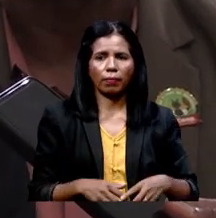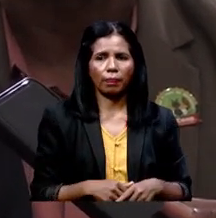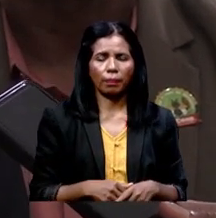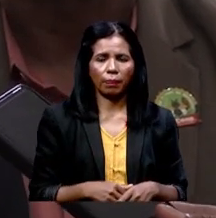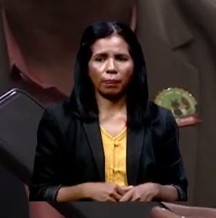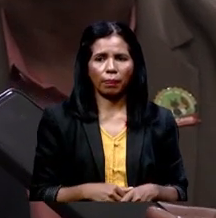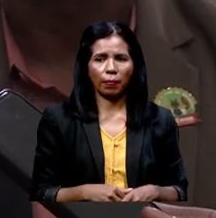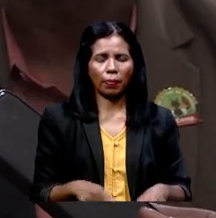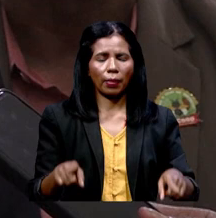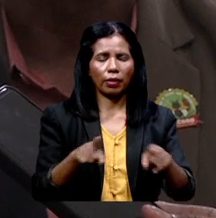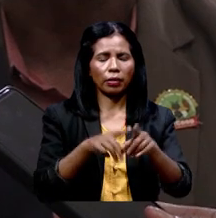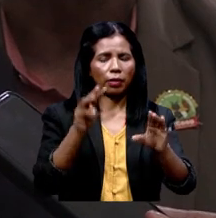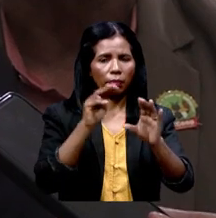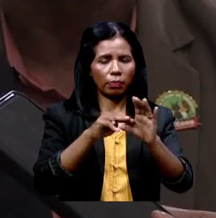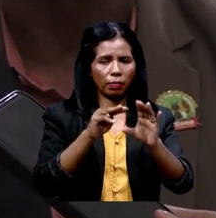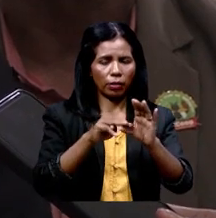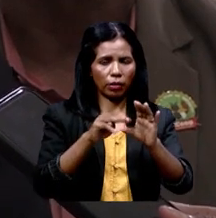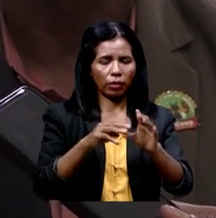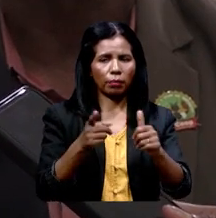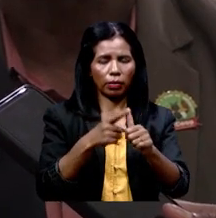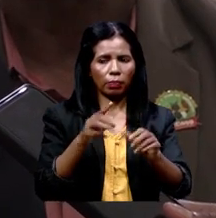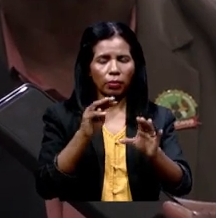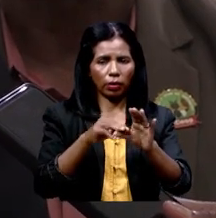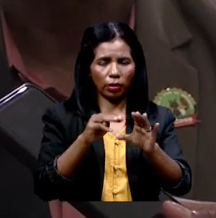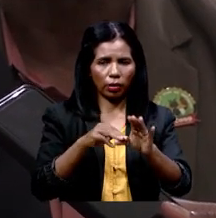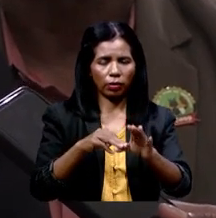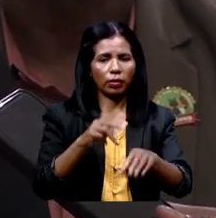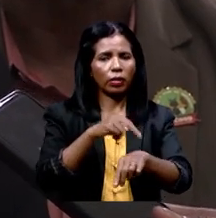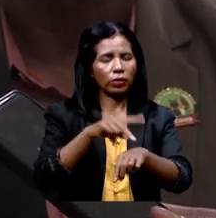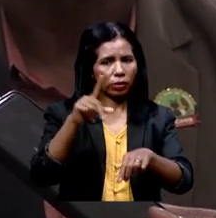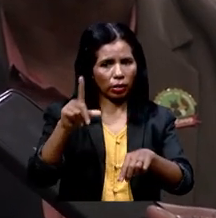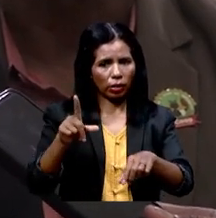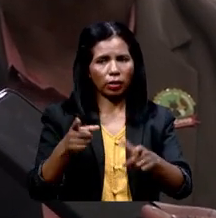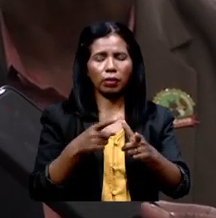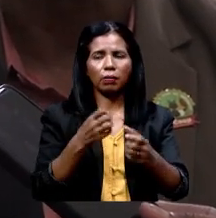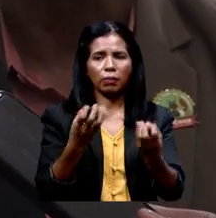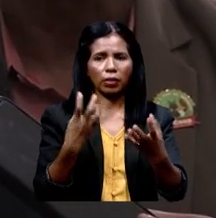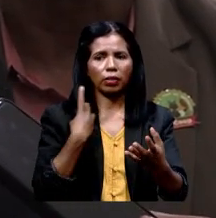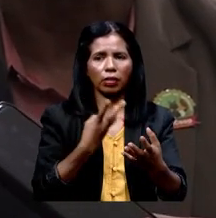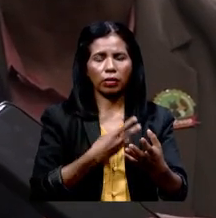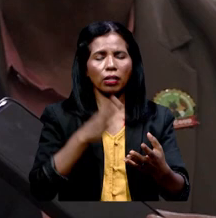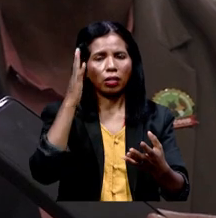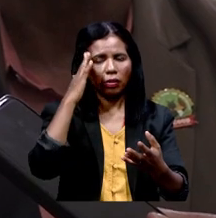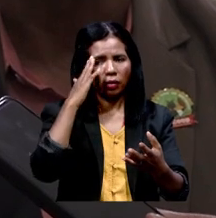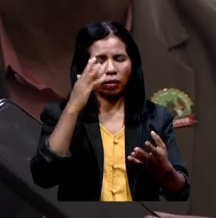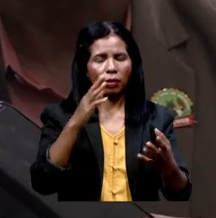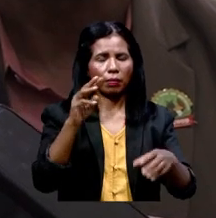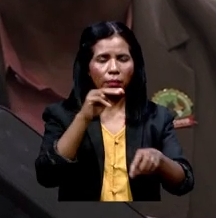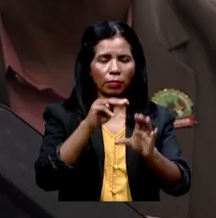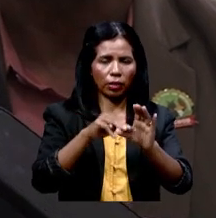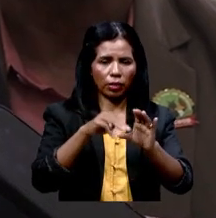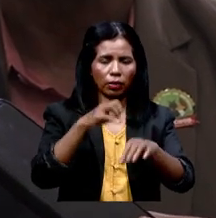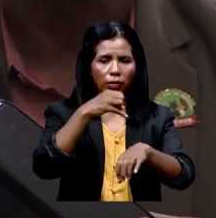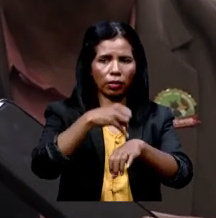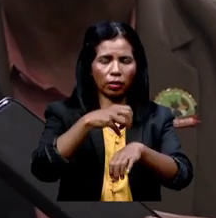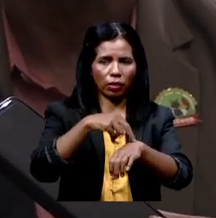sai mercados primeiro. E depois me ba mercado local, mercado nacional. E quando barak leor mo ita hanoi ba mercado internacional. Mas ia